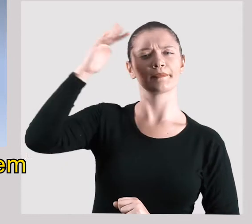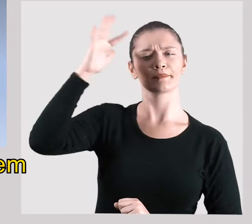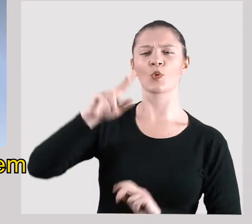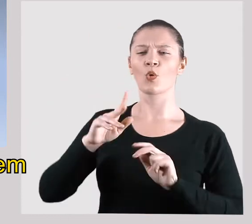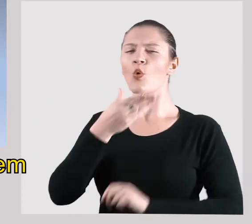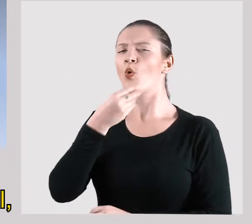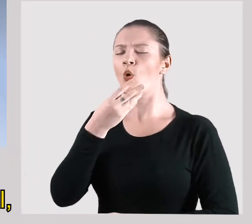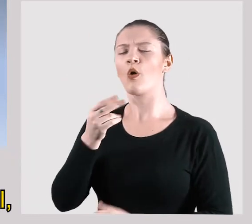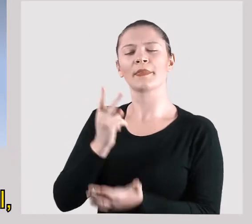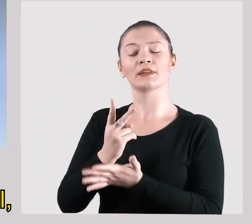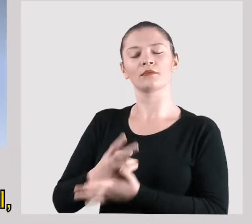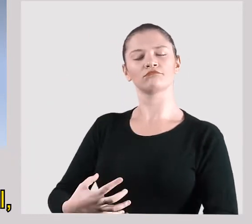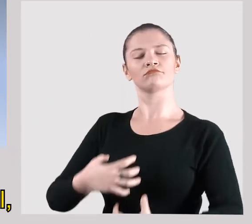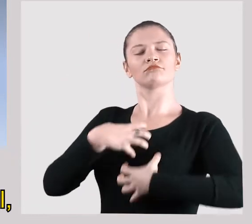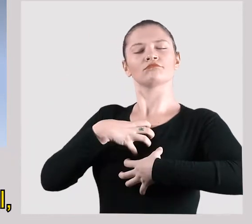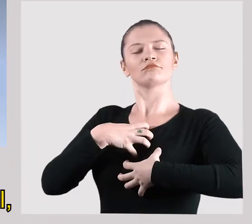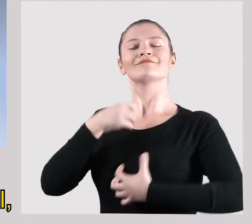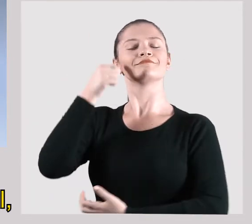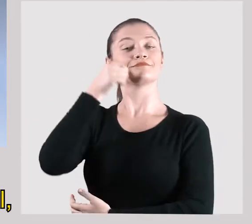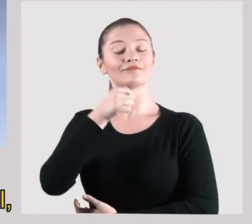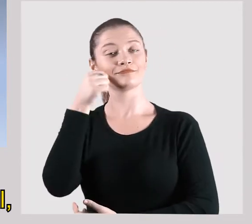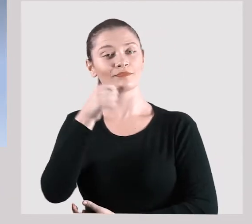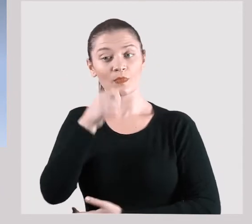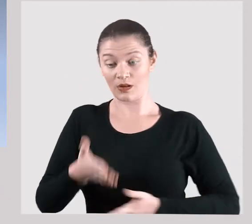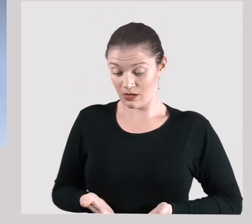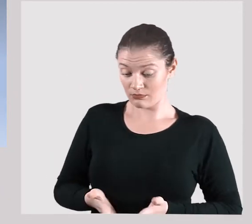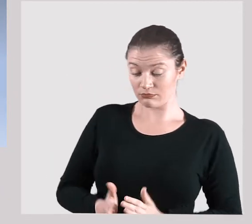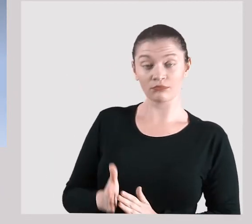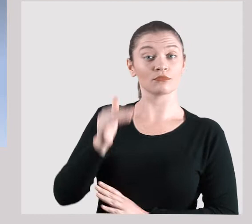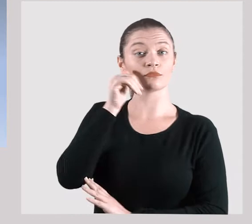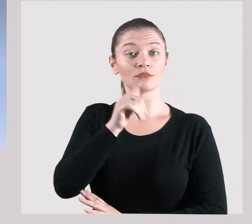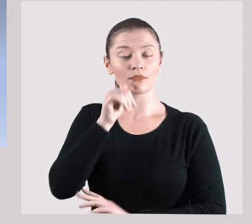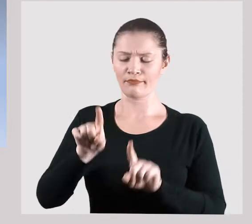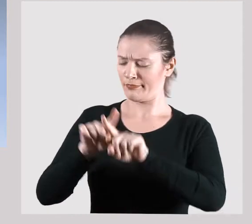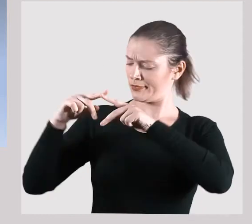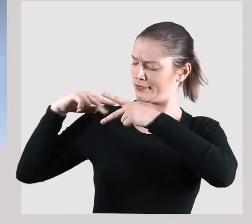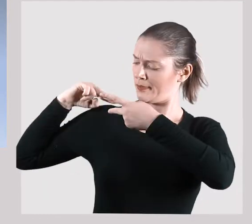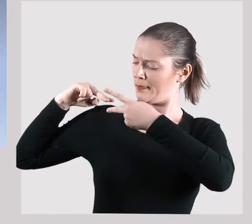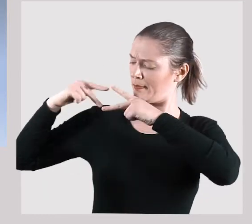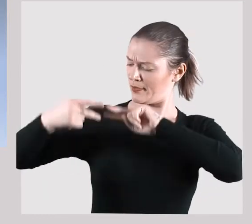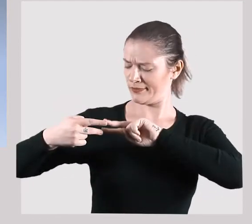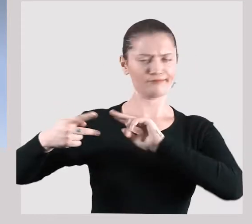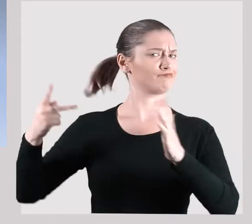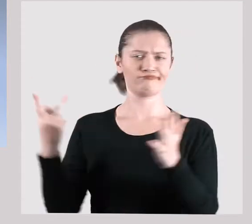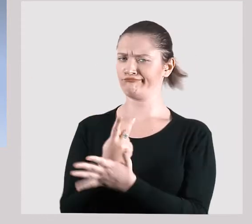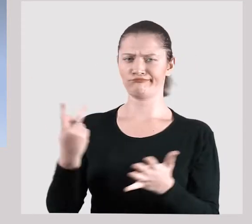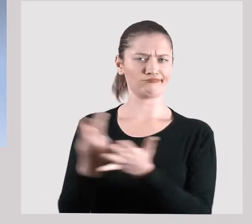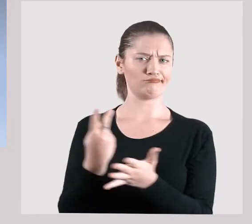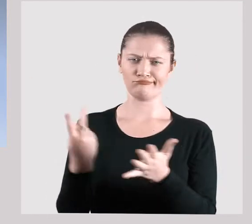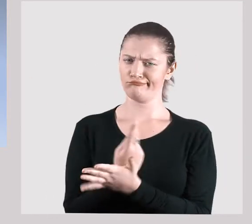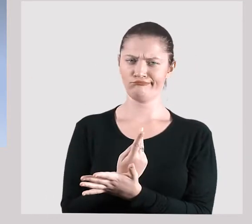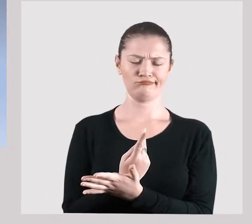feminina, que ele já nasceu feminino e tal, só que biologicamente isso não é correto, né?